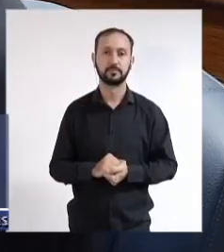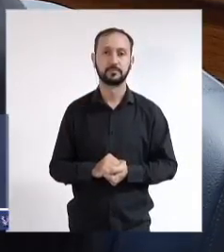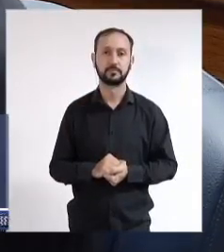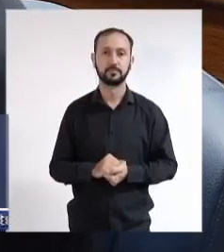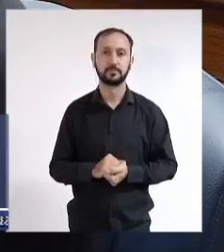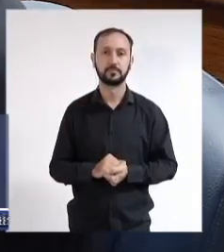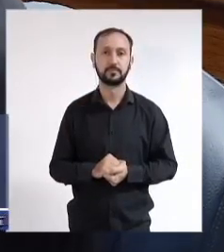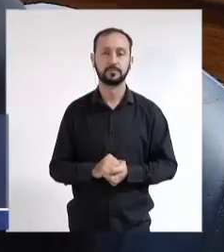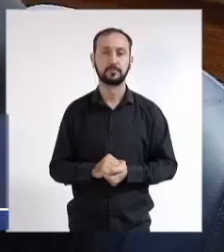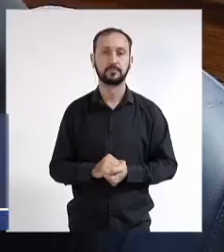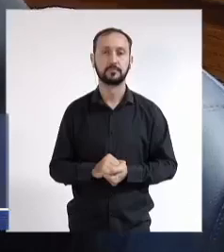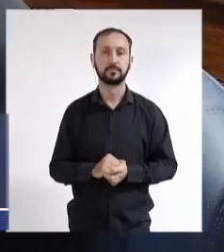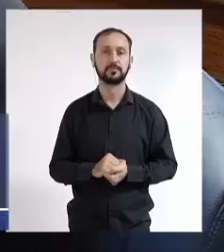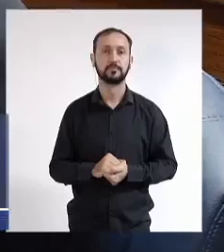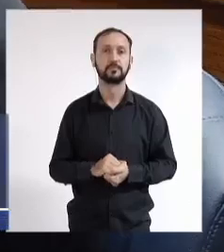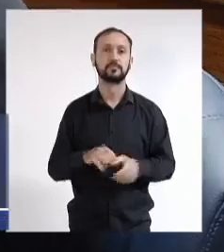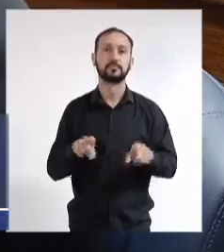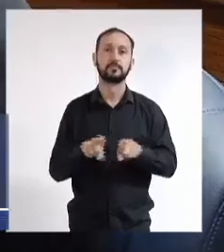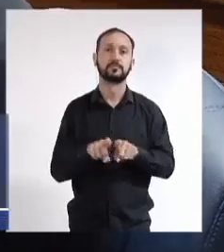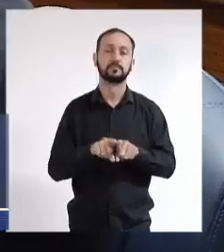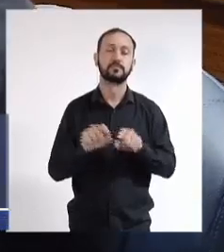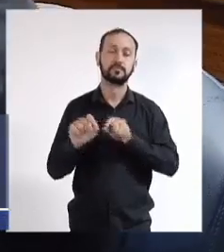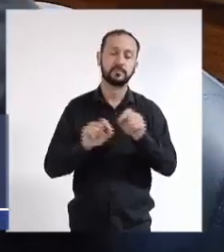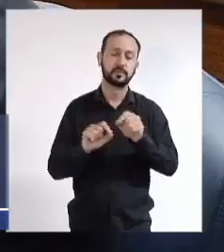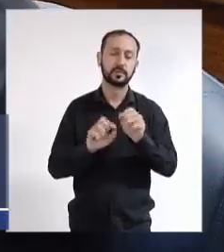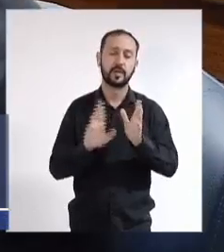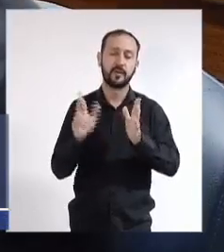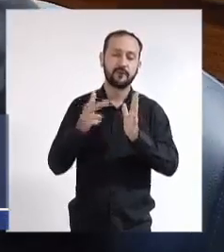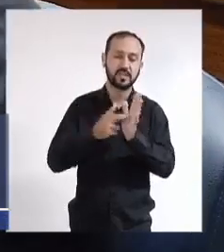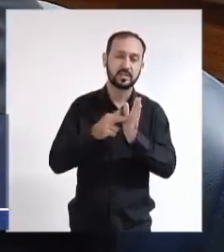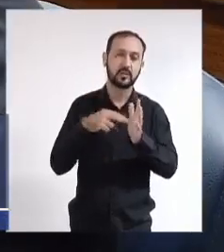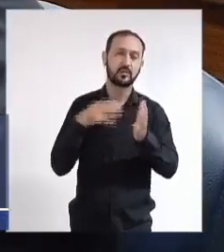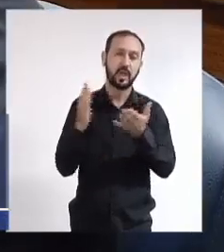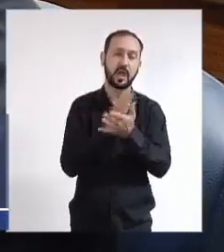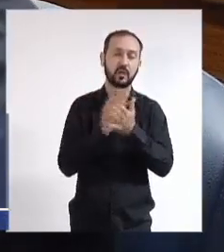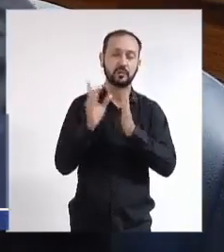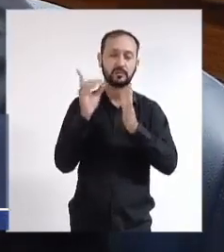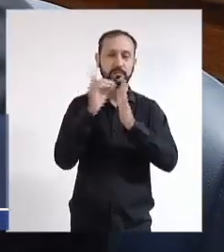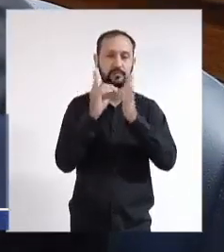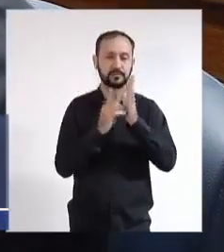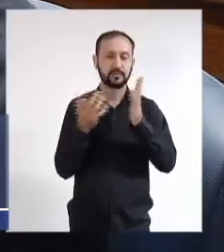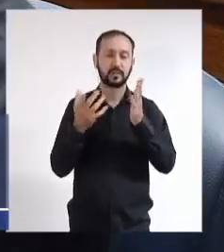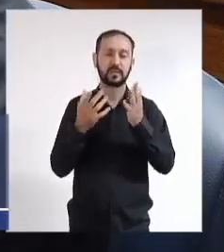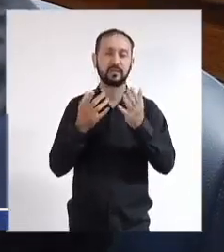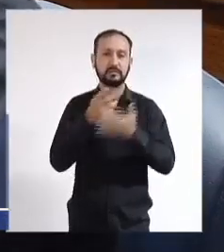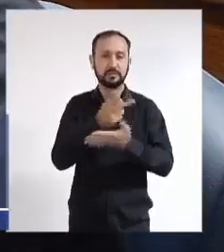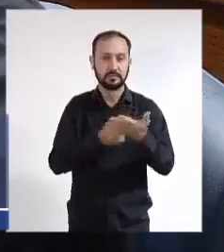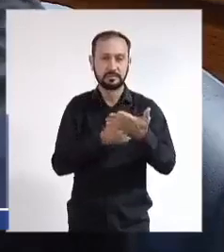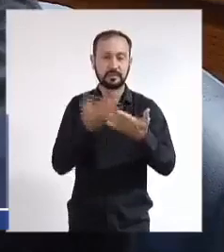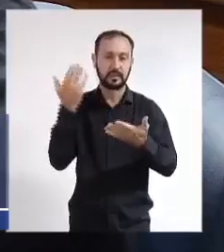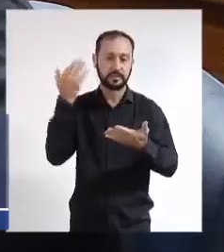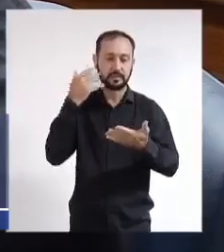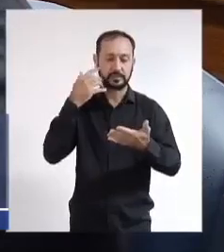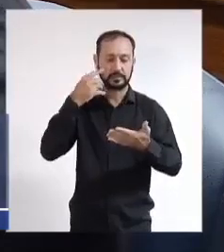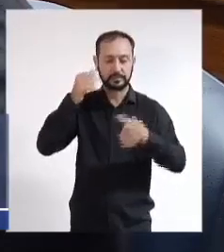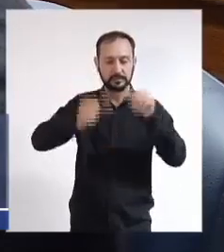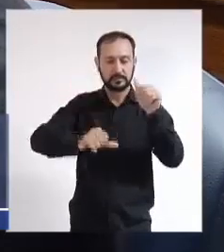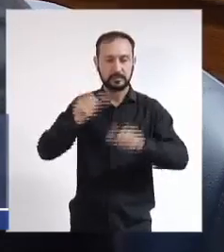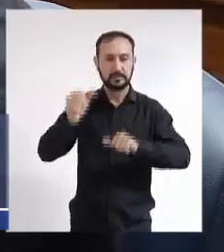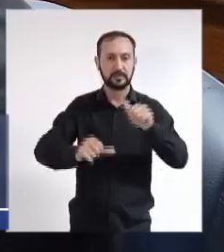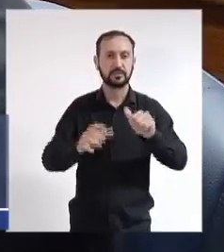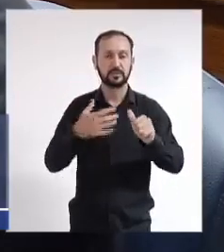e também a gente fazer uma revisão de alguns de alguns decretos portarias como já foi proposto aqui pelo pew